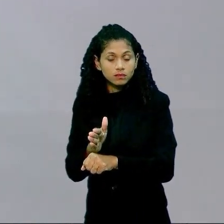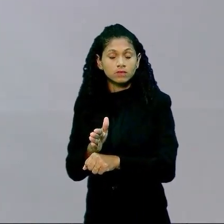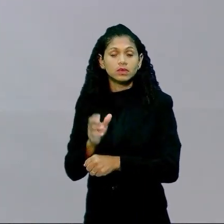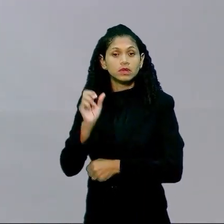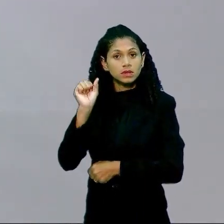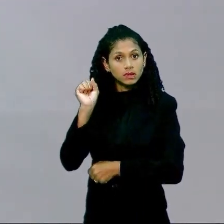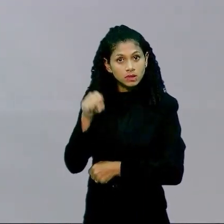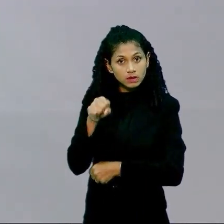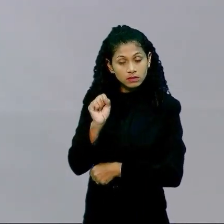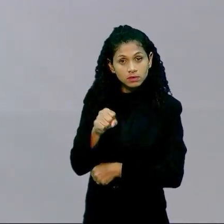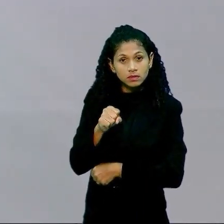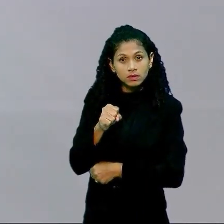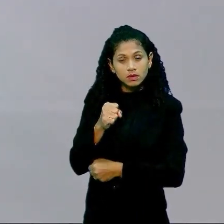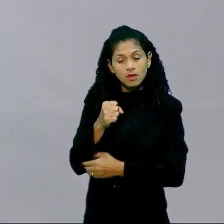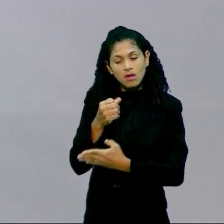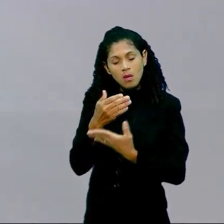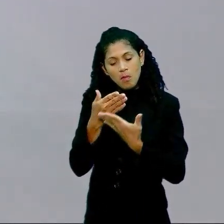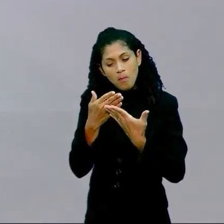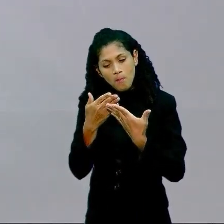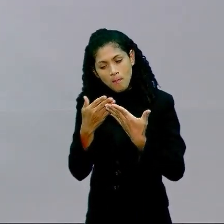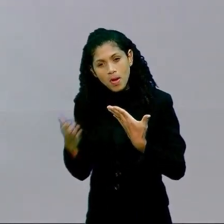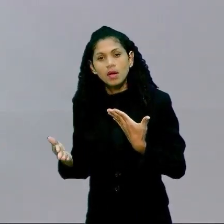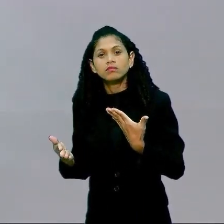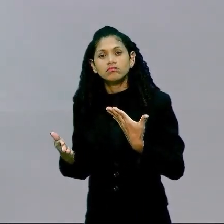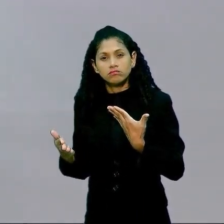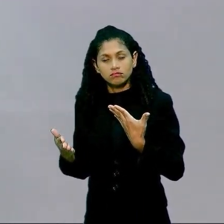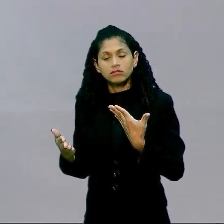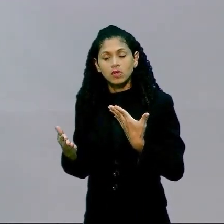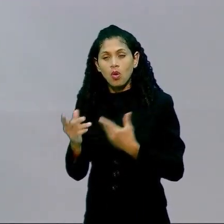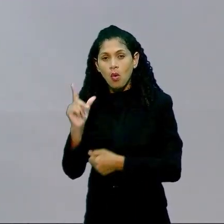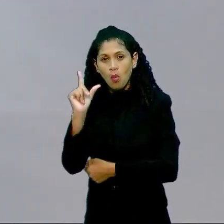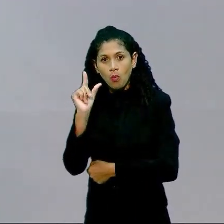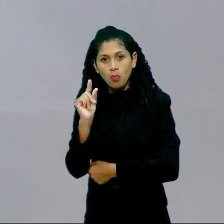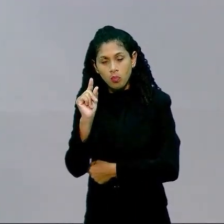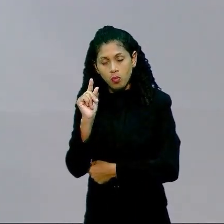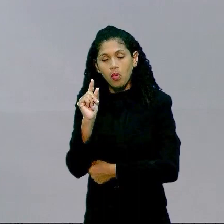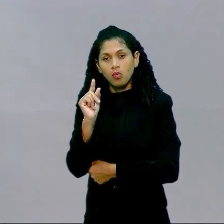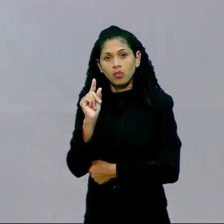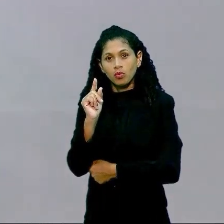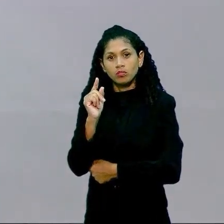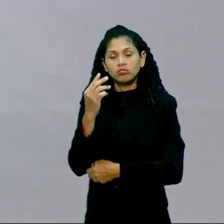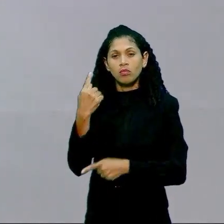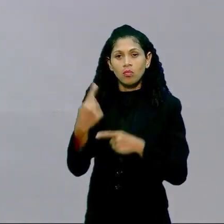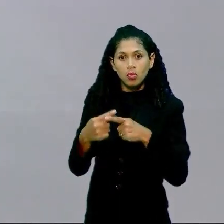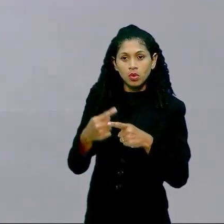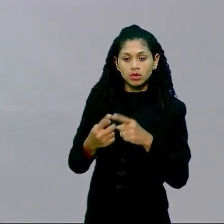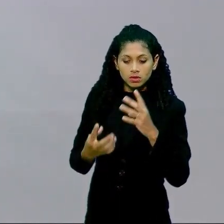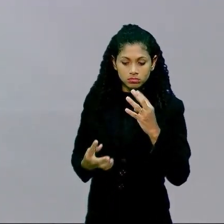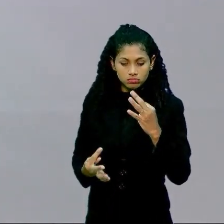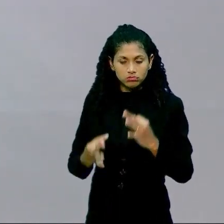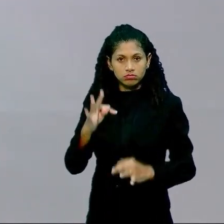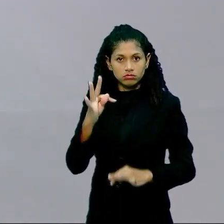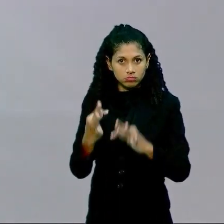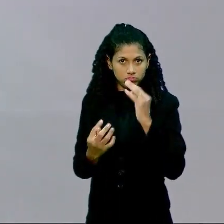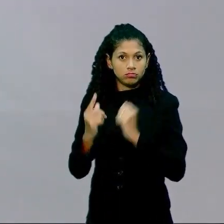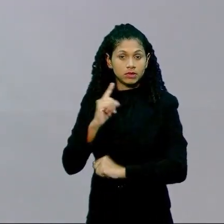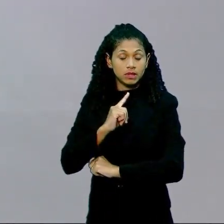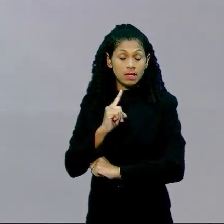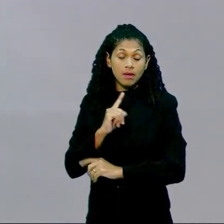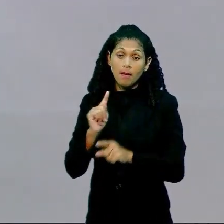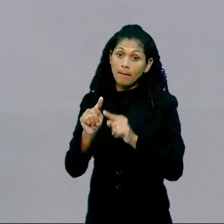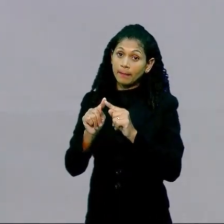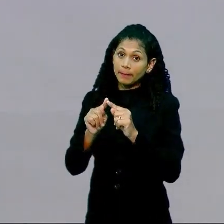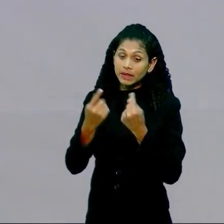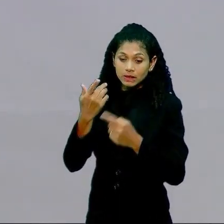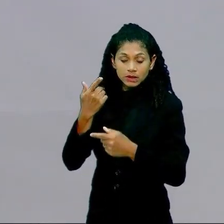sim, perdendo um pouco de espaço com a adesão da tecnologia, mas a tecnologia busca aprimorar, adaptar, mas